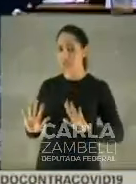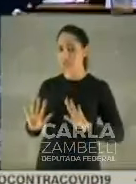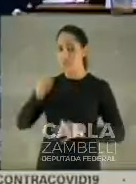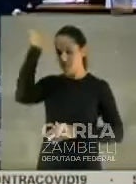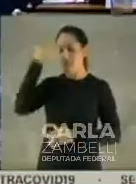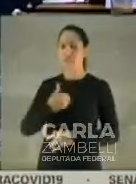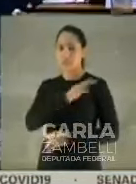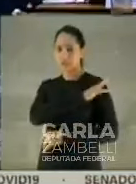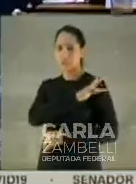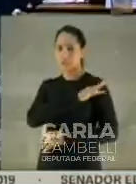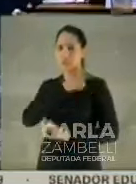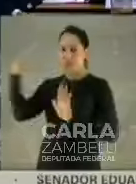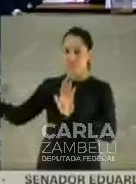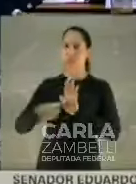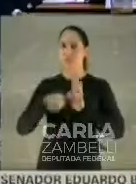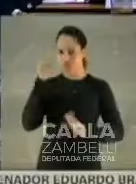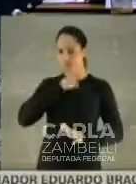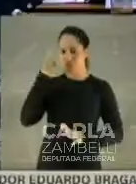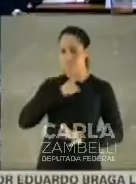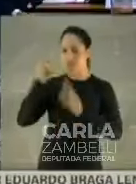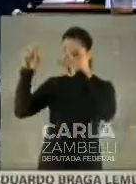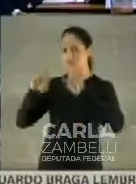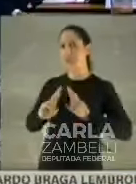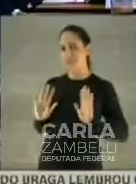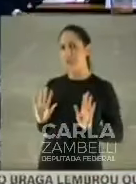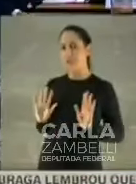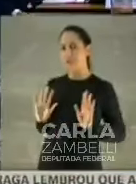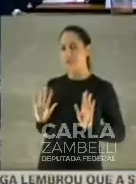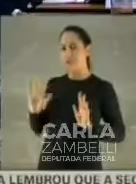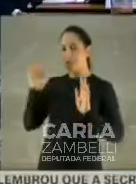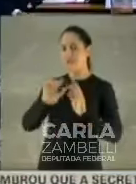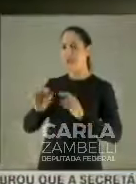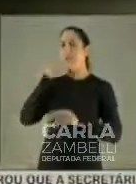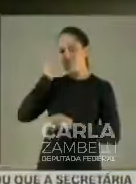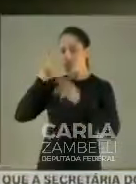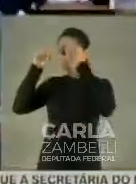qualidade de técnica. O senhor está me acusando de mentirosa. Me respeite, senador. Me respeite.